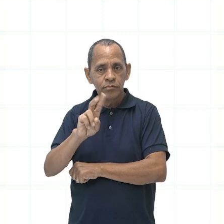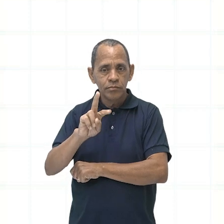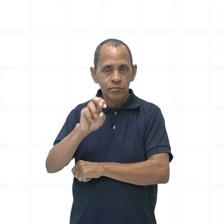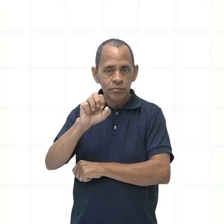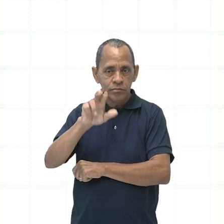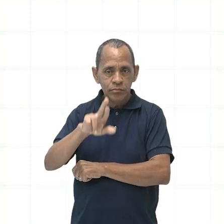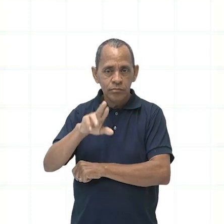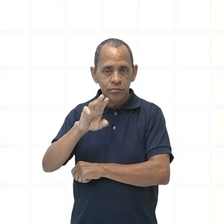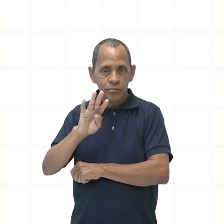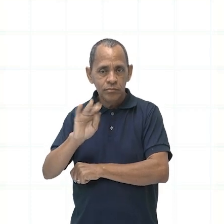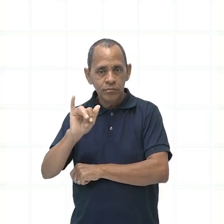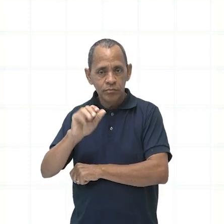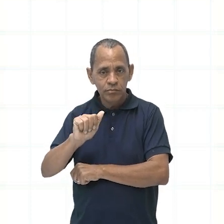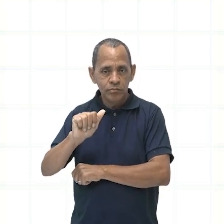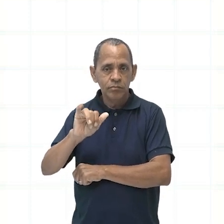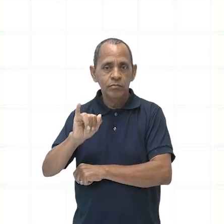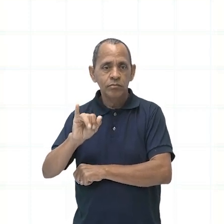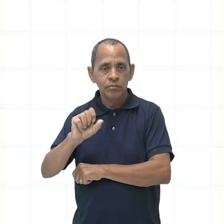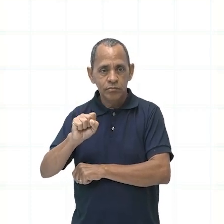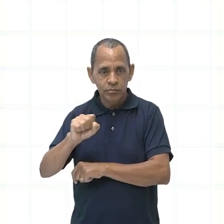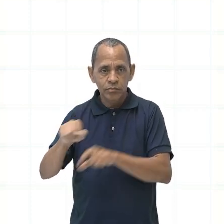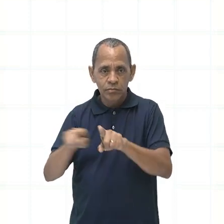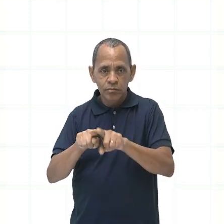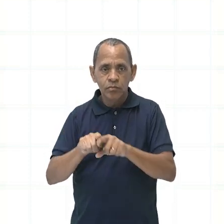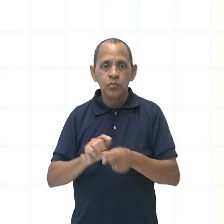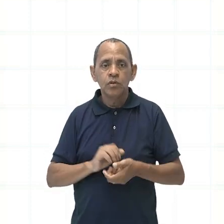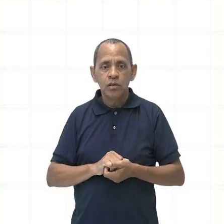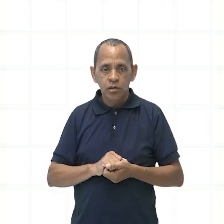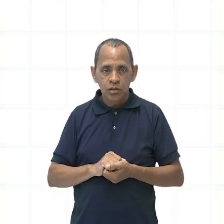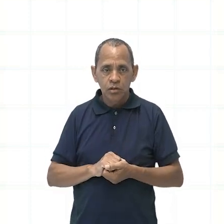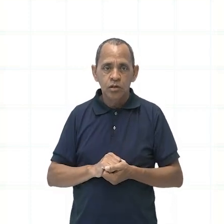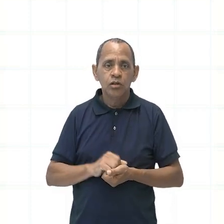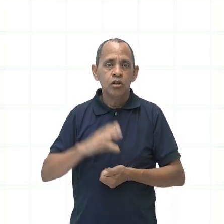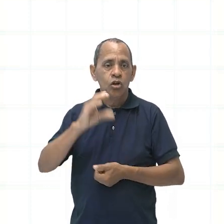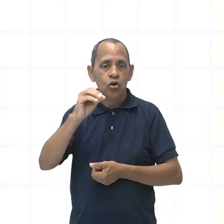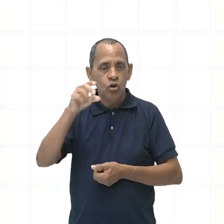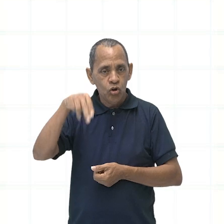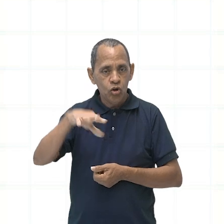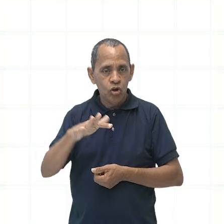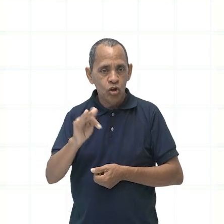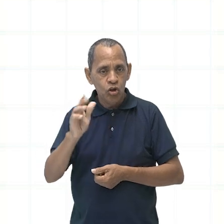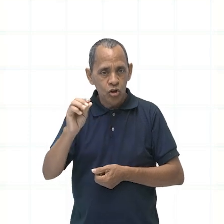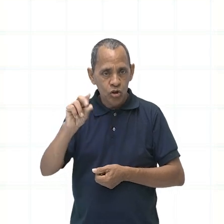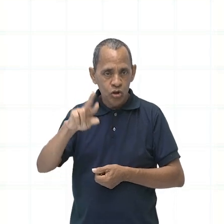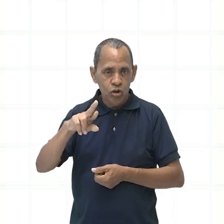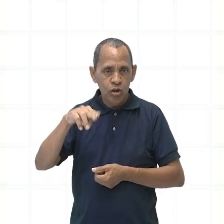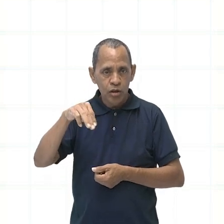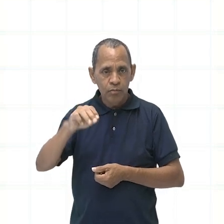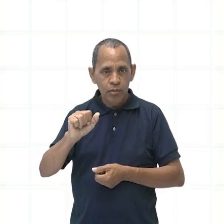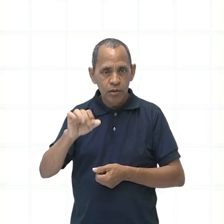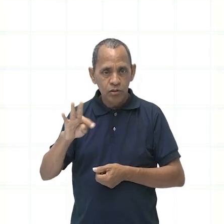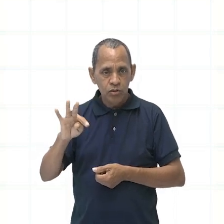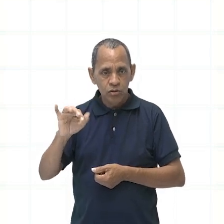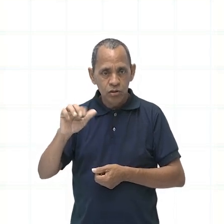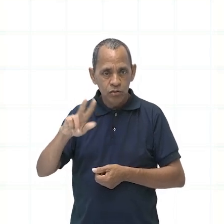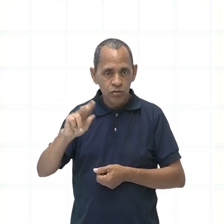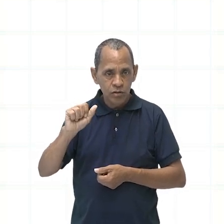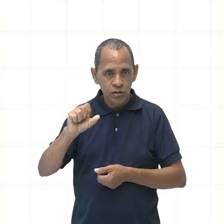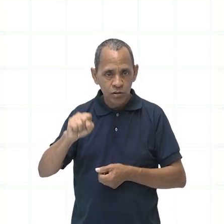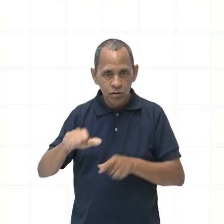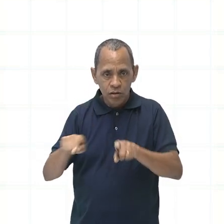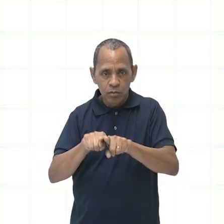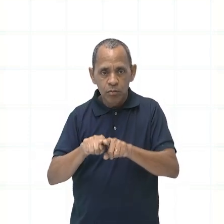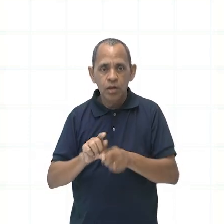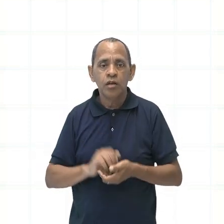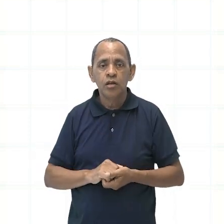conformativas. E aí, o que elas fazem? Ora, são orações que exprimem a regra, o acordo a partir do qual